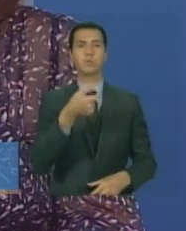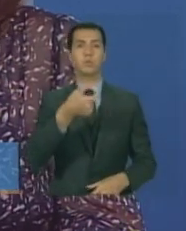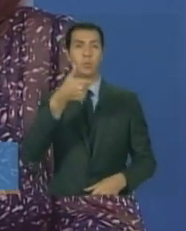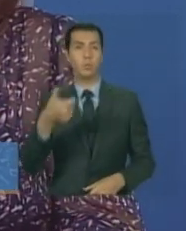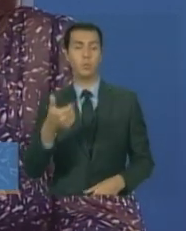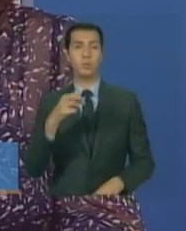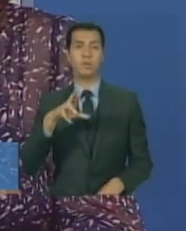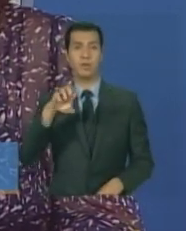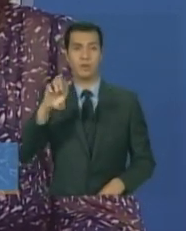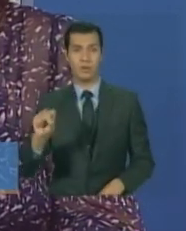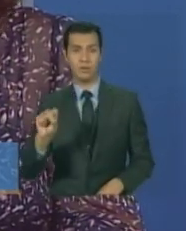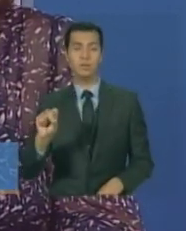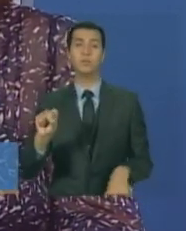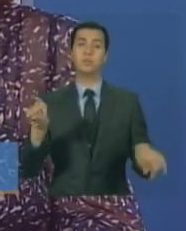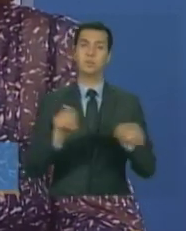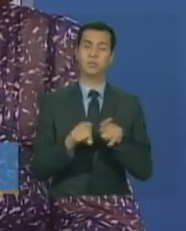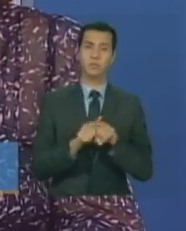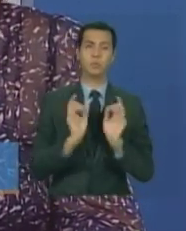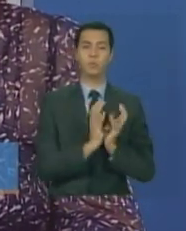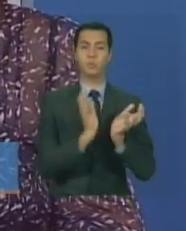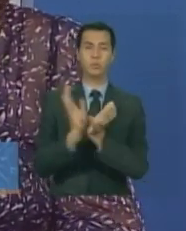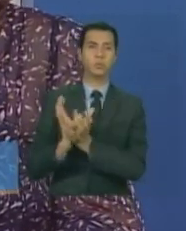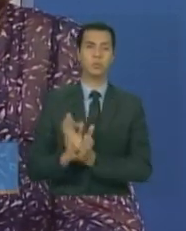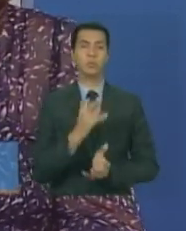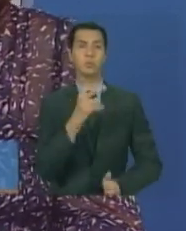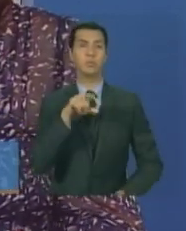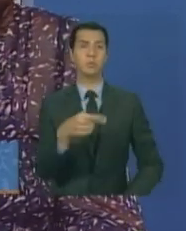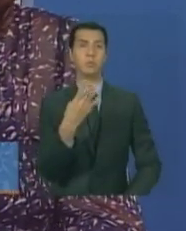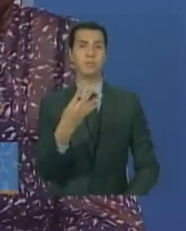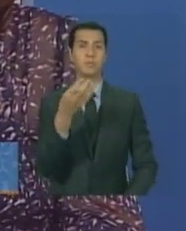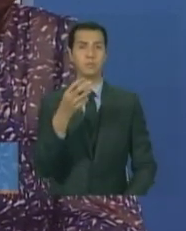as 1.456 equipes volantes,